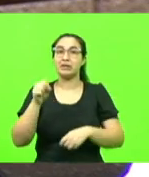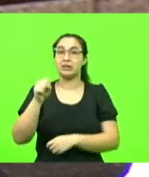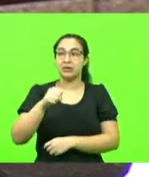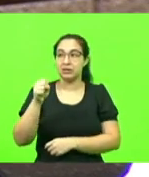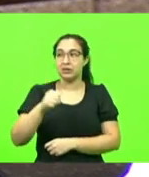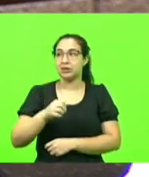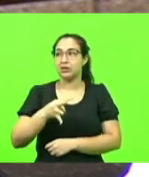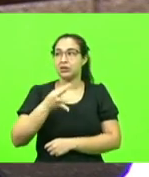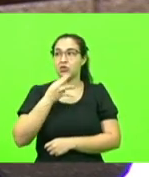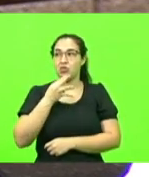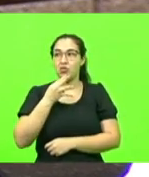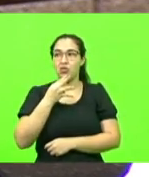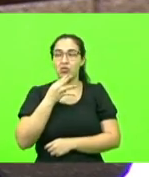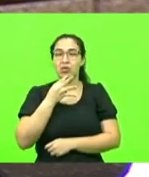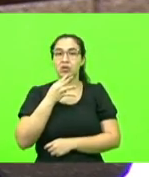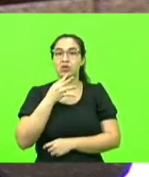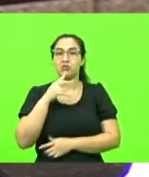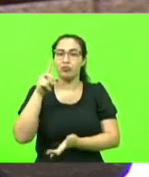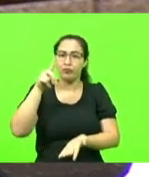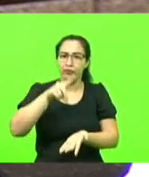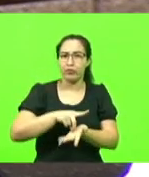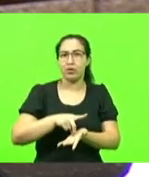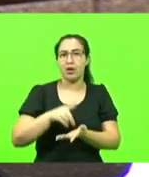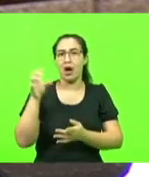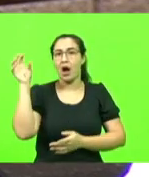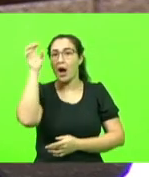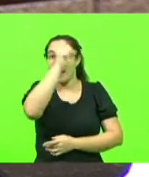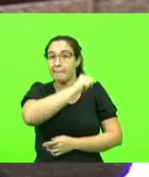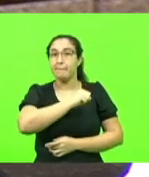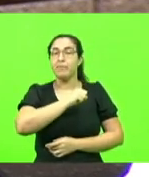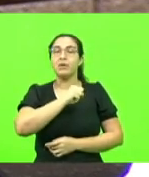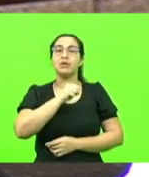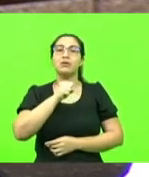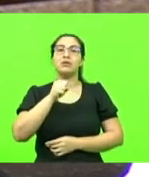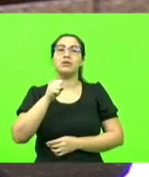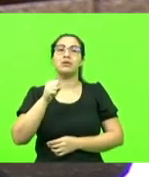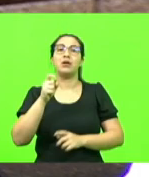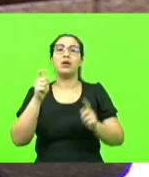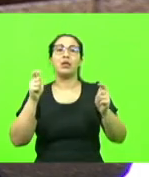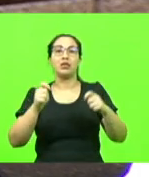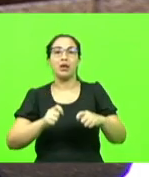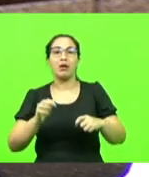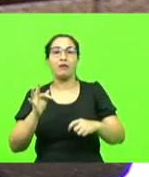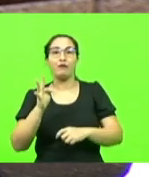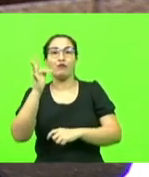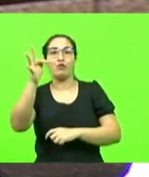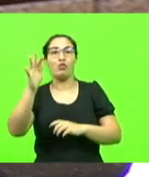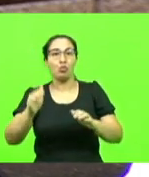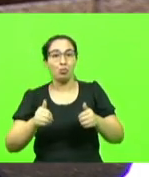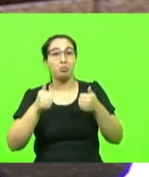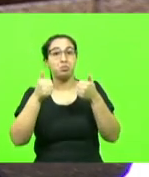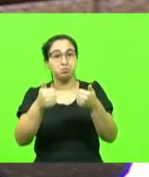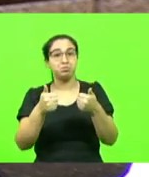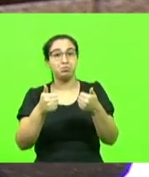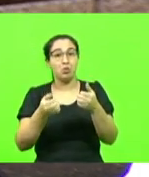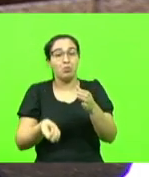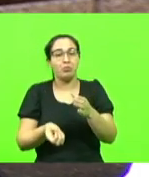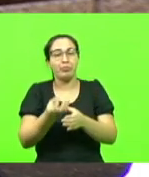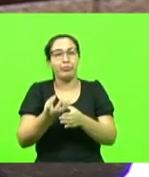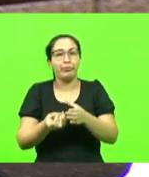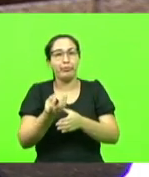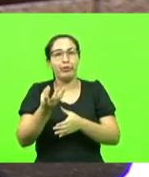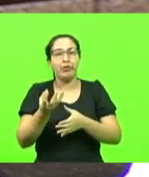conhecimento prático, poder aprender para poder também garantir o seu futuro, para poderem produzir para